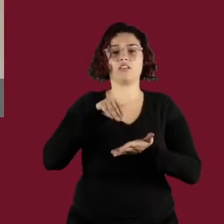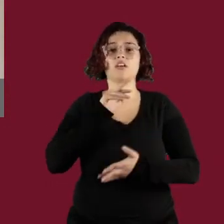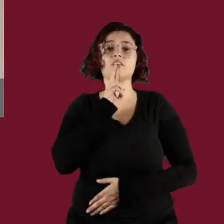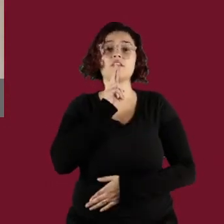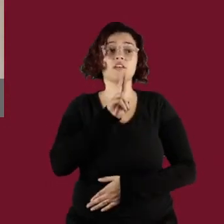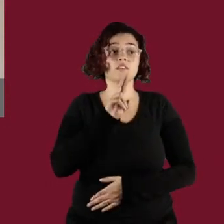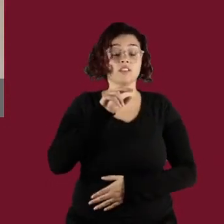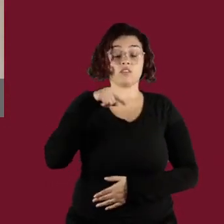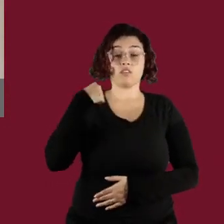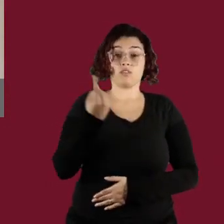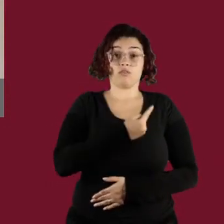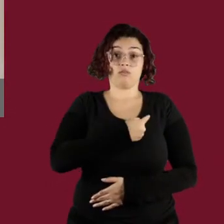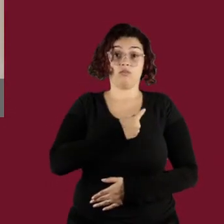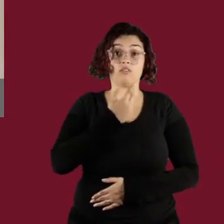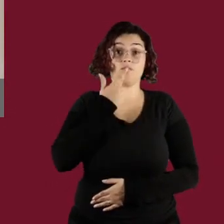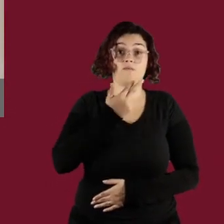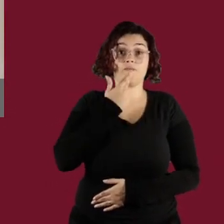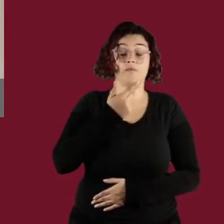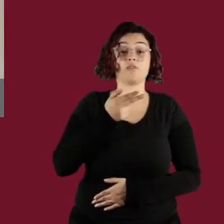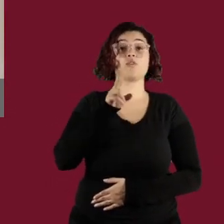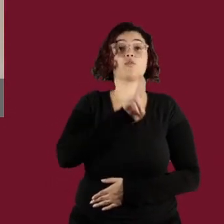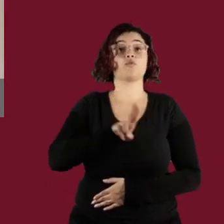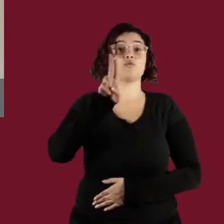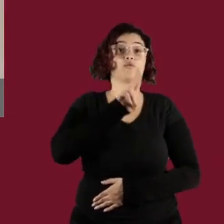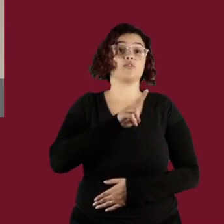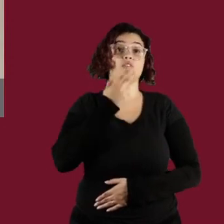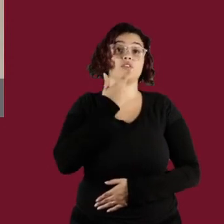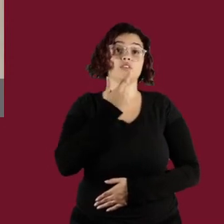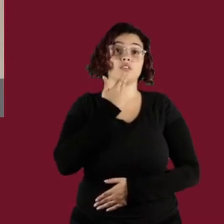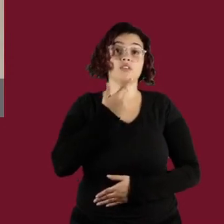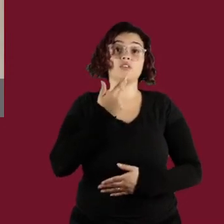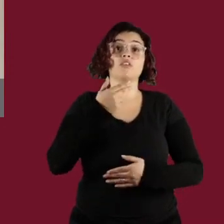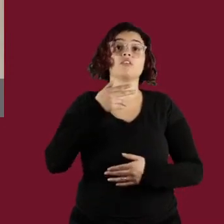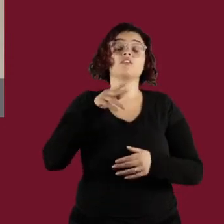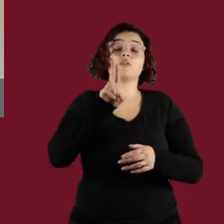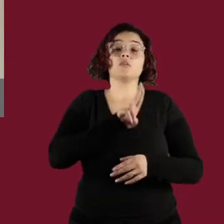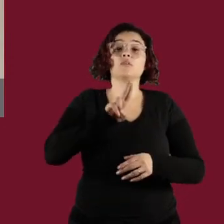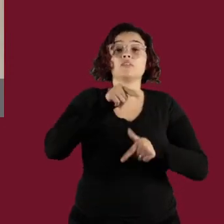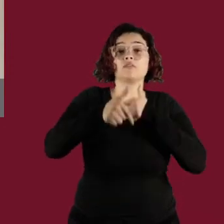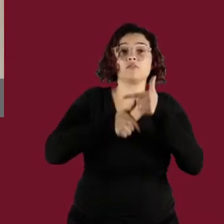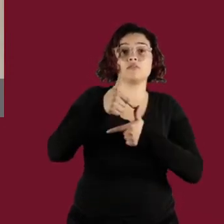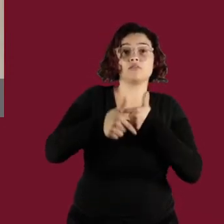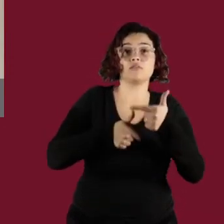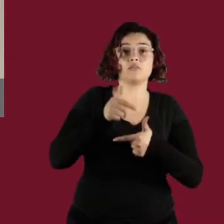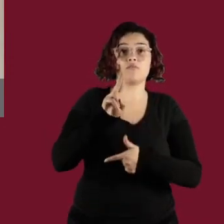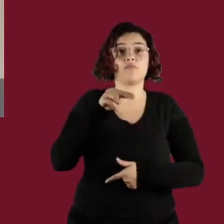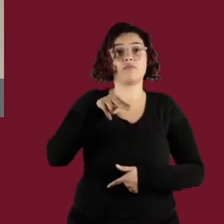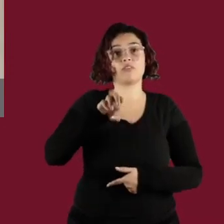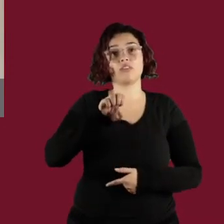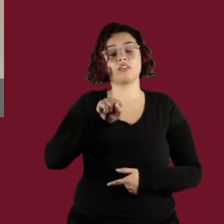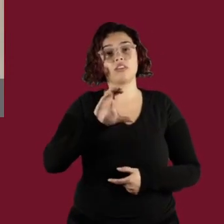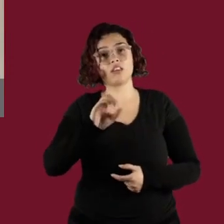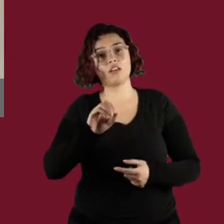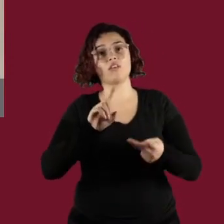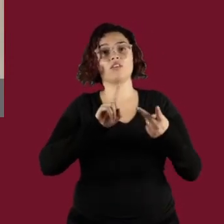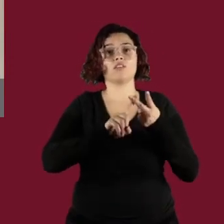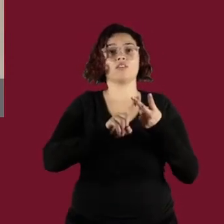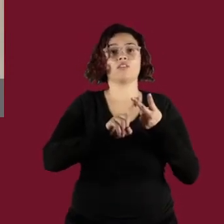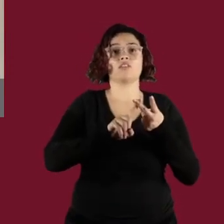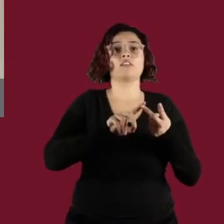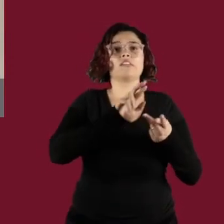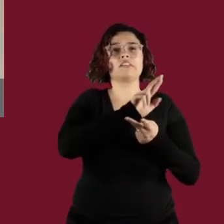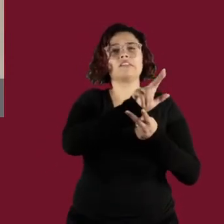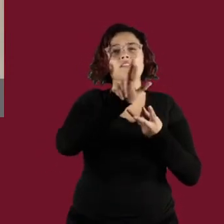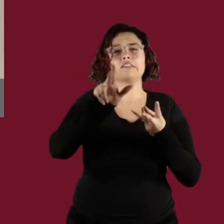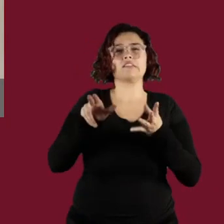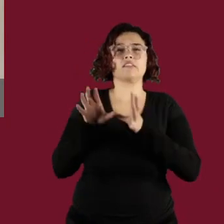língua era utilizada como língua de trabalho na Unesco, no Fundo Monetário Internacional, na Organização Mundial de Saúde, que são entidades pertencentes